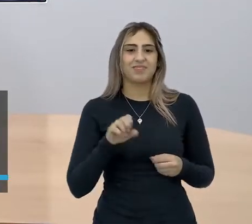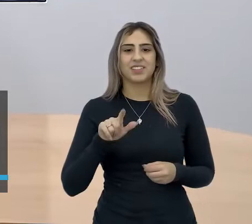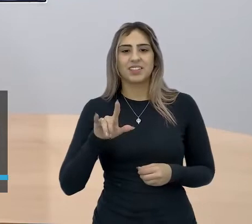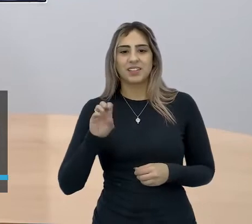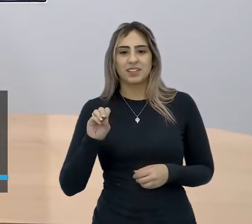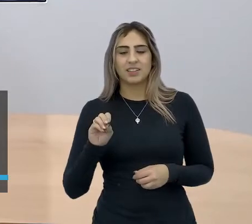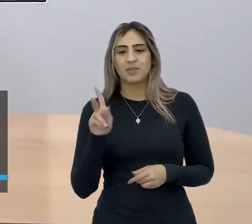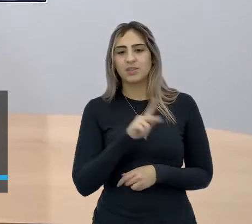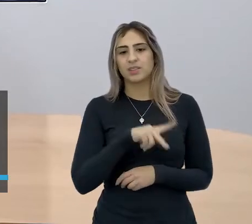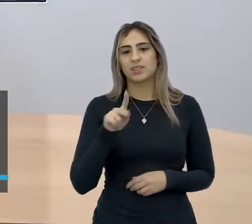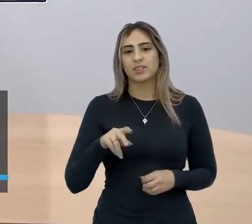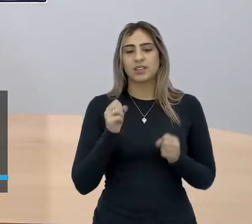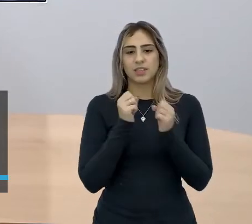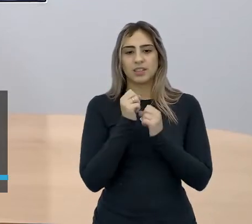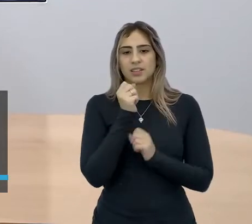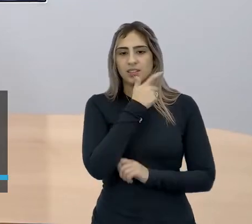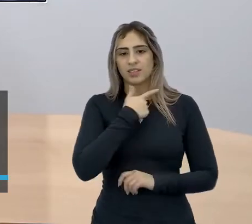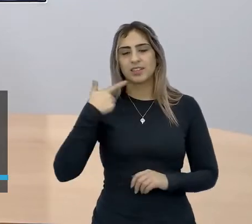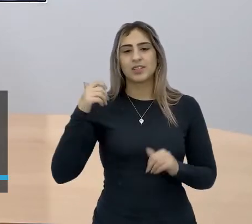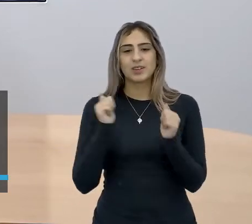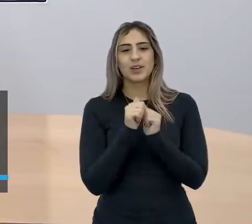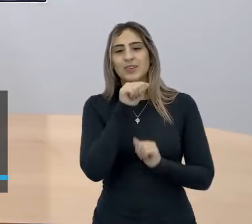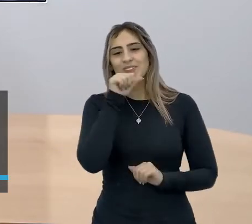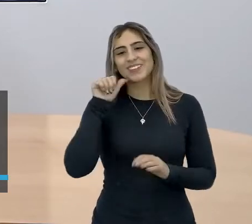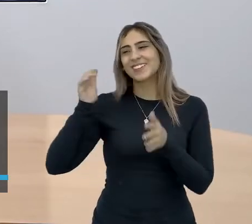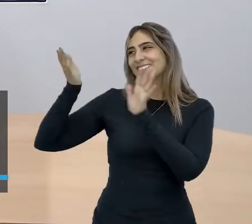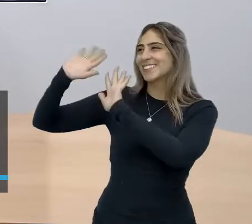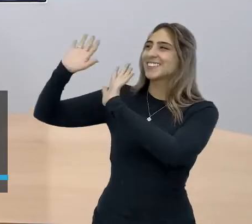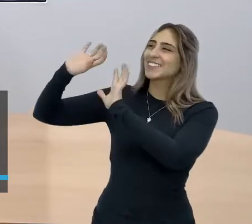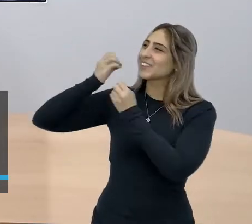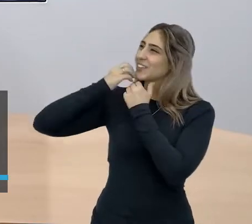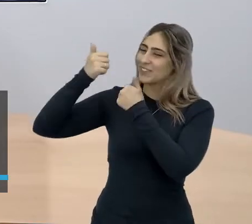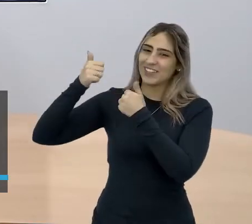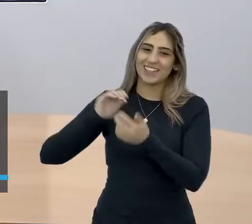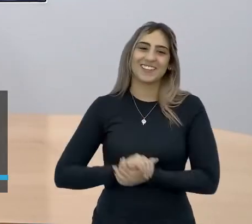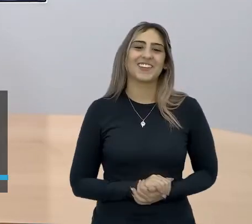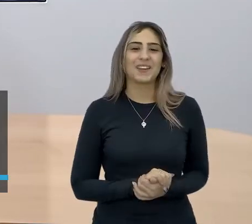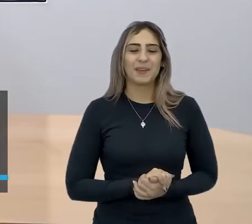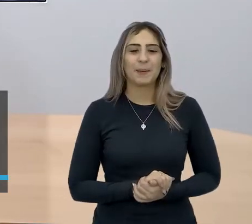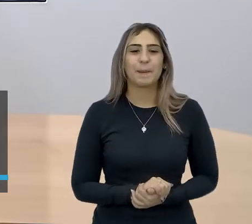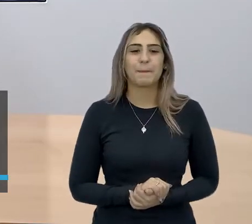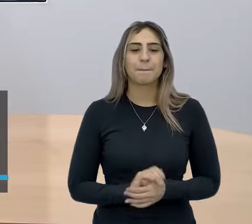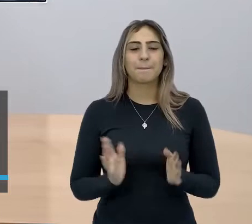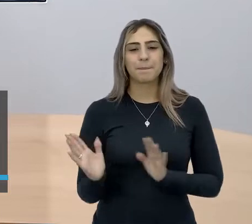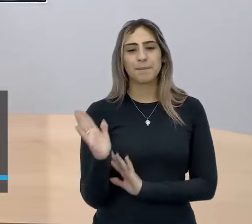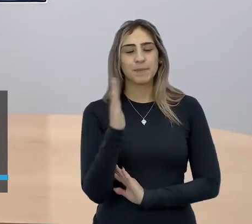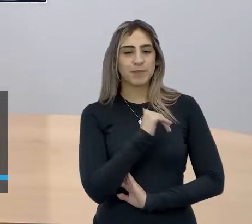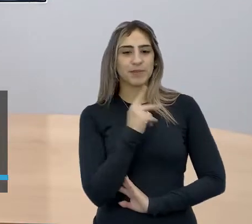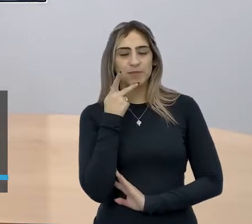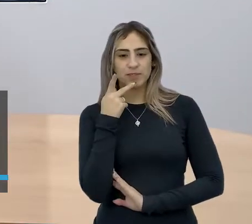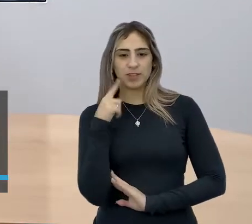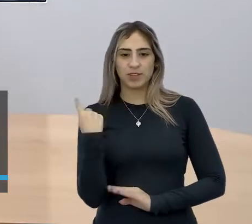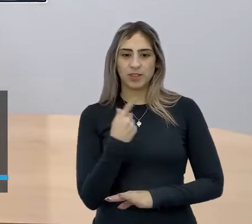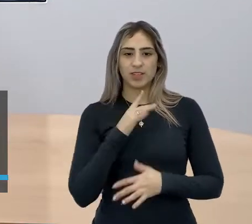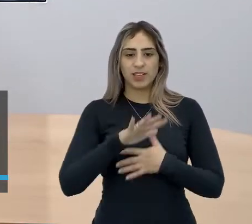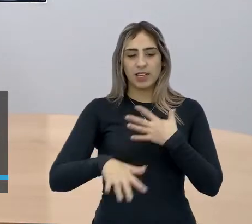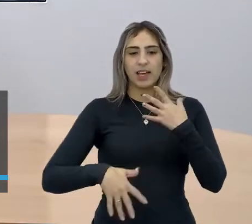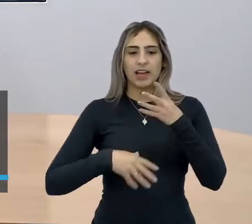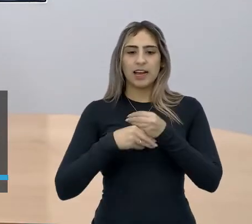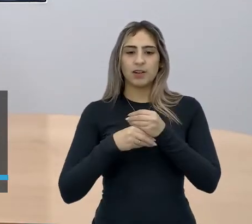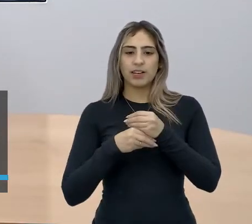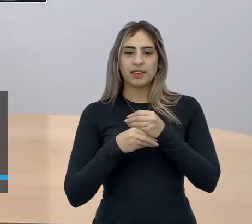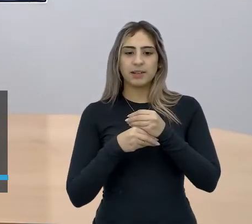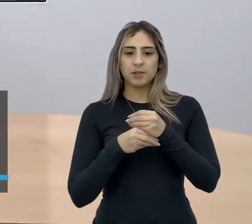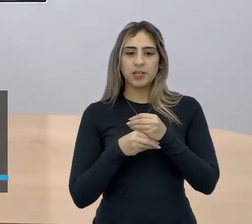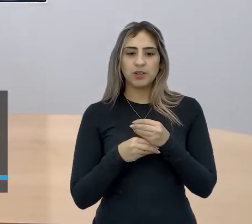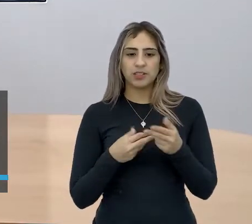professora Sumaia e estou aqui com a Bianca. Olá, Bianca, tudo bem? E vamos falar aí do nosso componente que está aparecendo